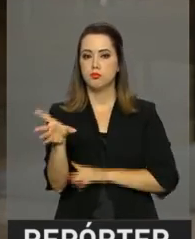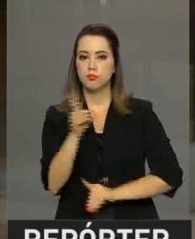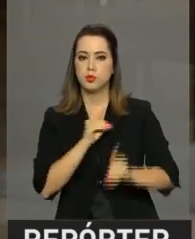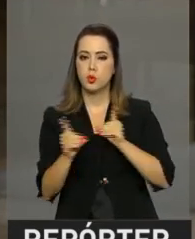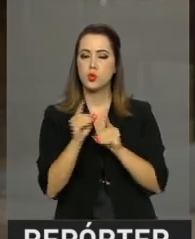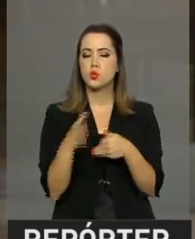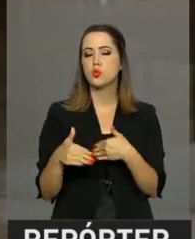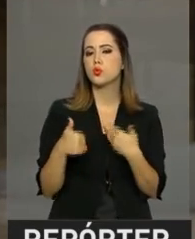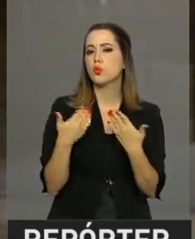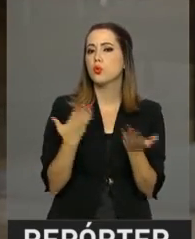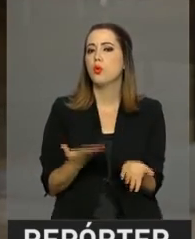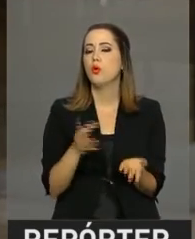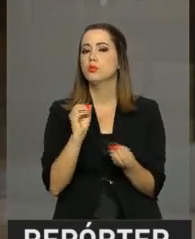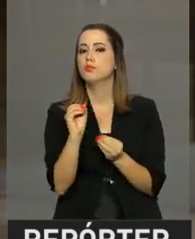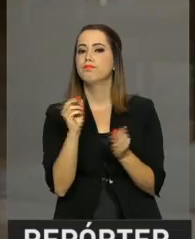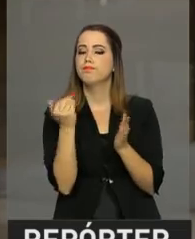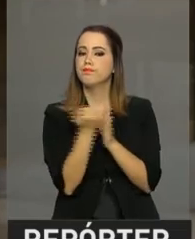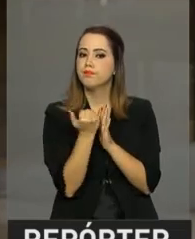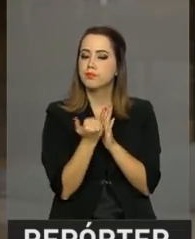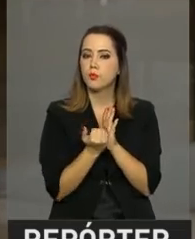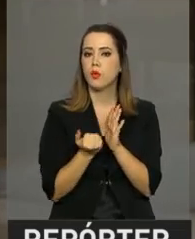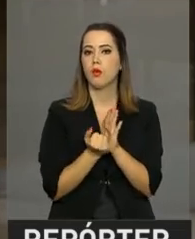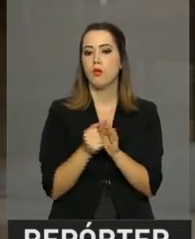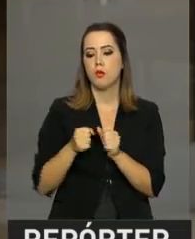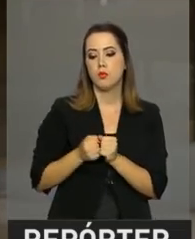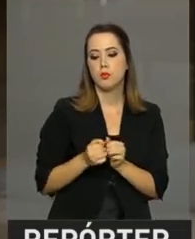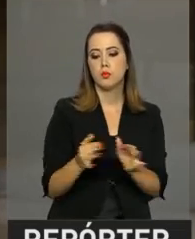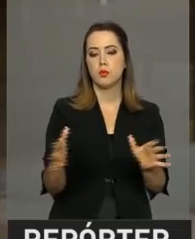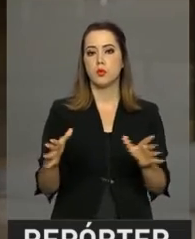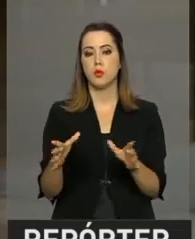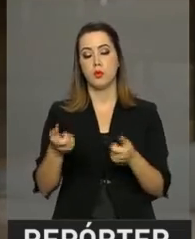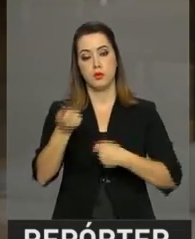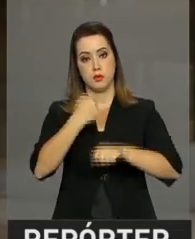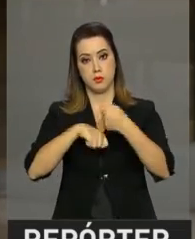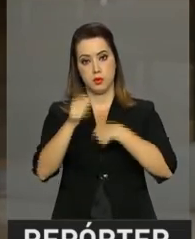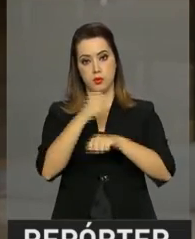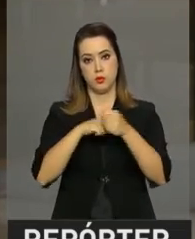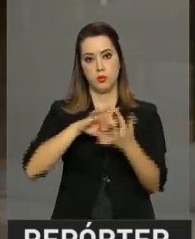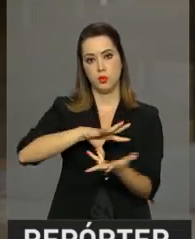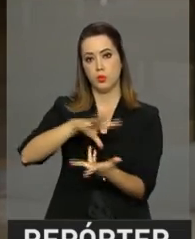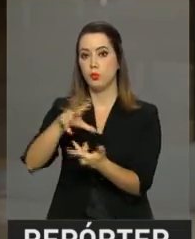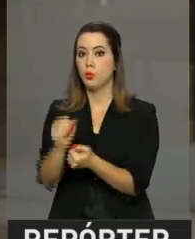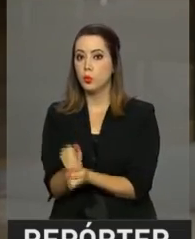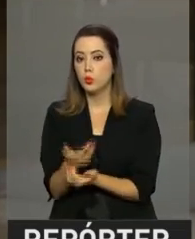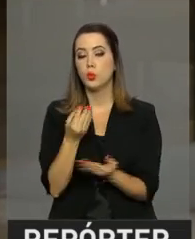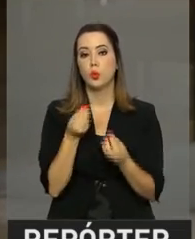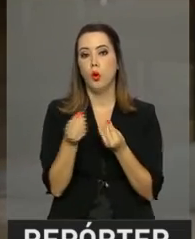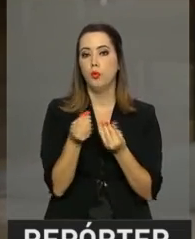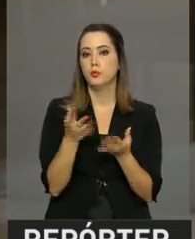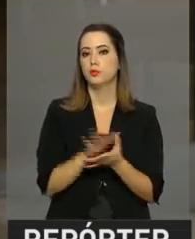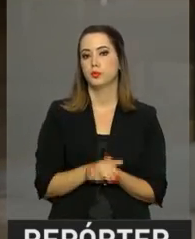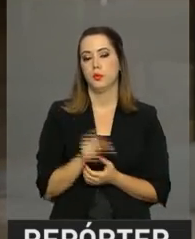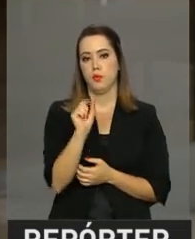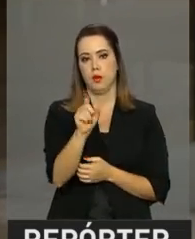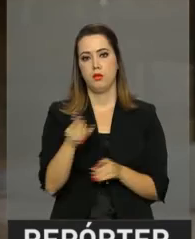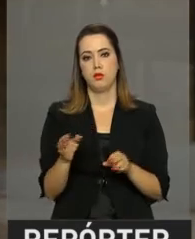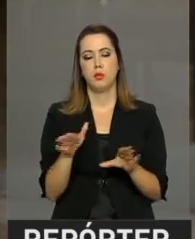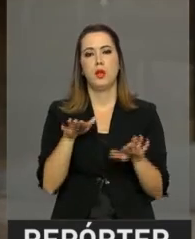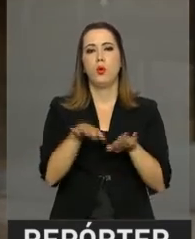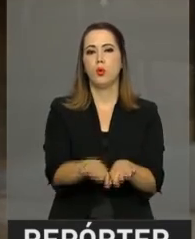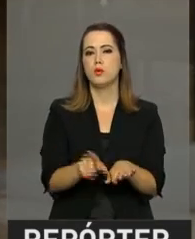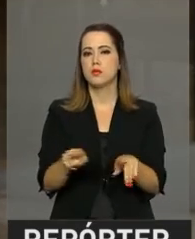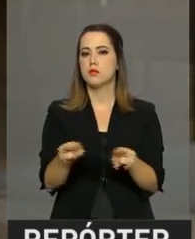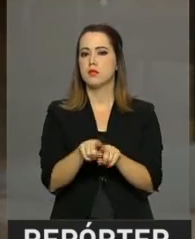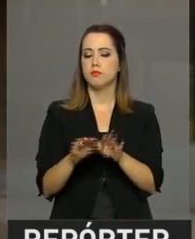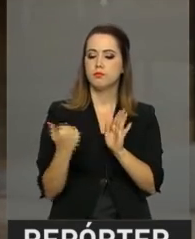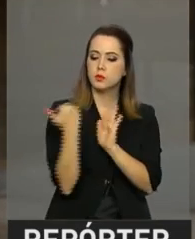ampliar o crescimento econômico mundial, tendo em mente um crescimento econômico mundial inclusivo e também as metas